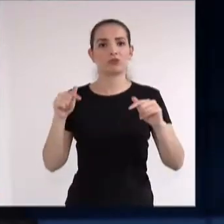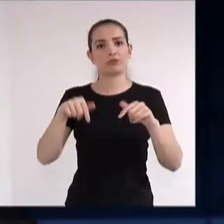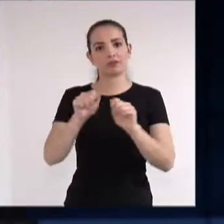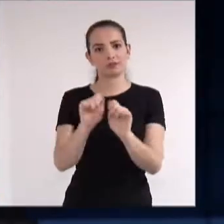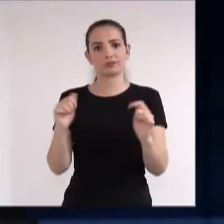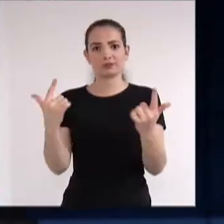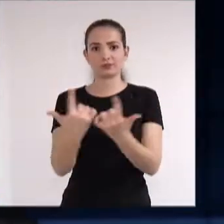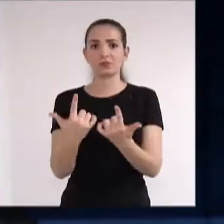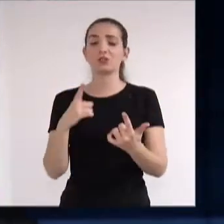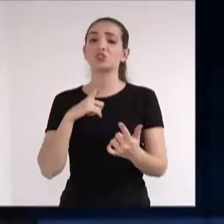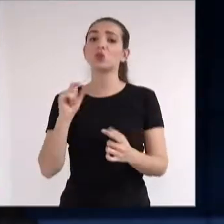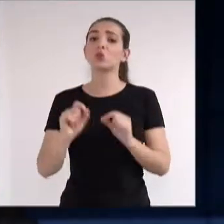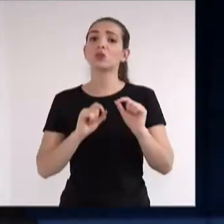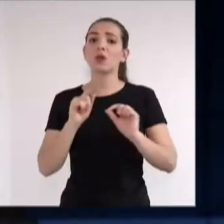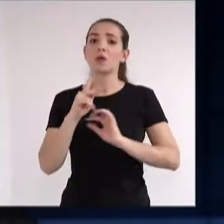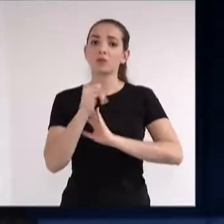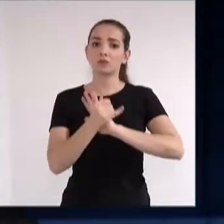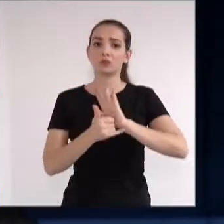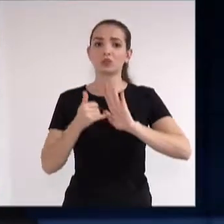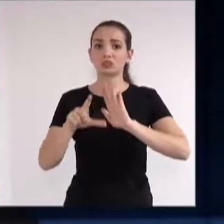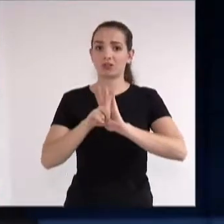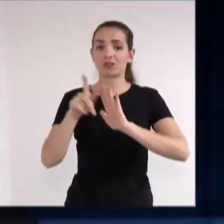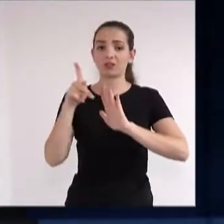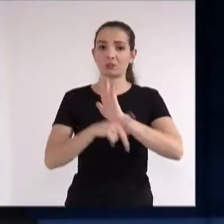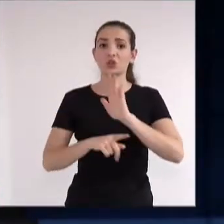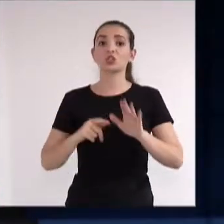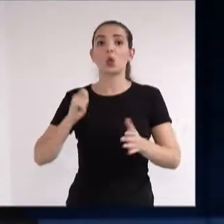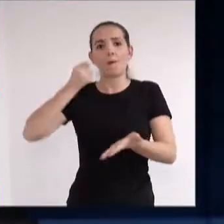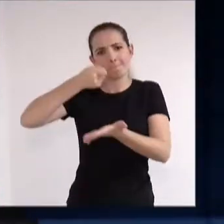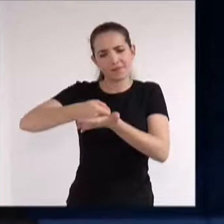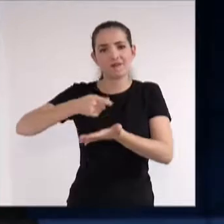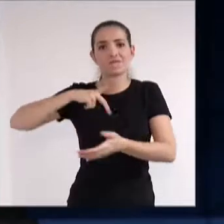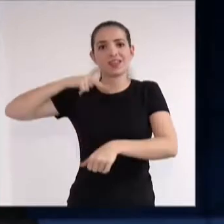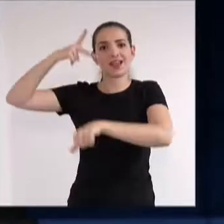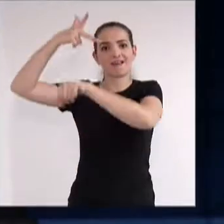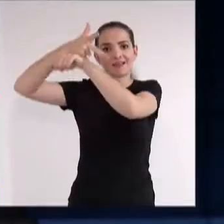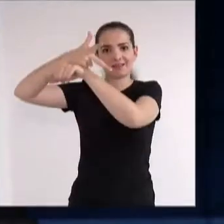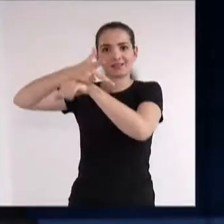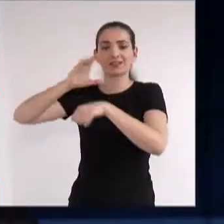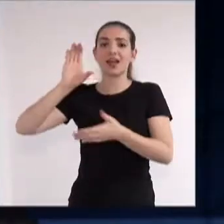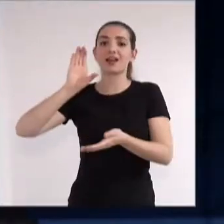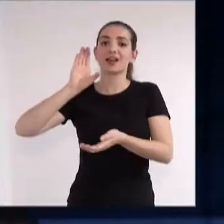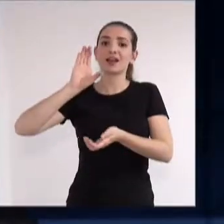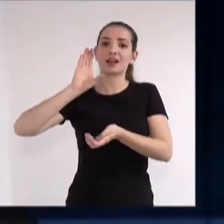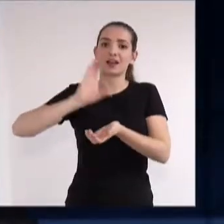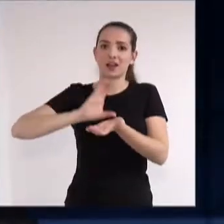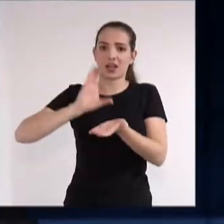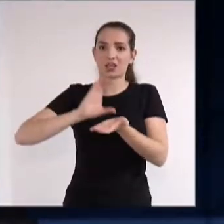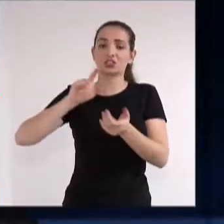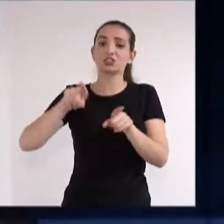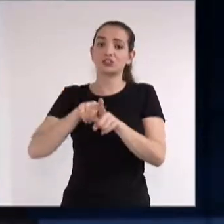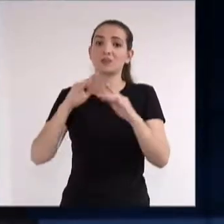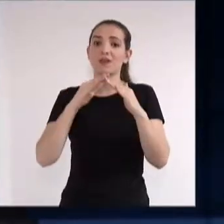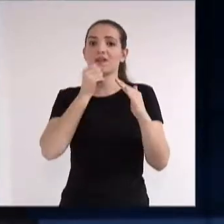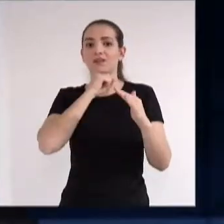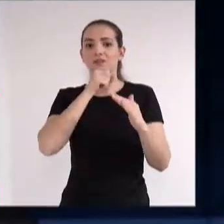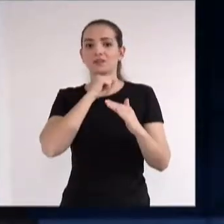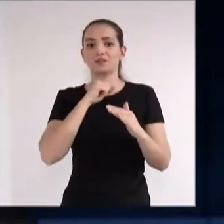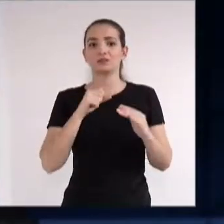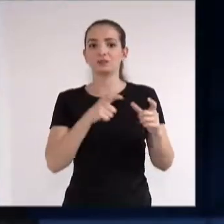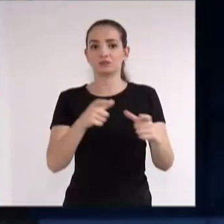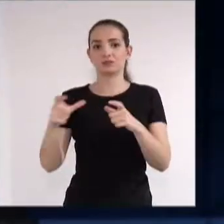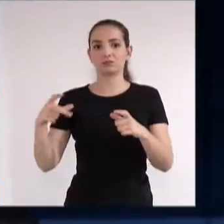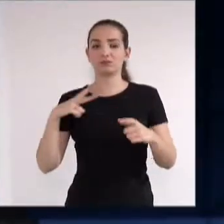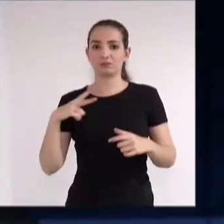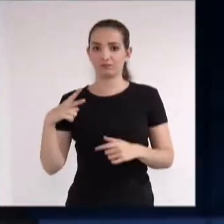que obrigava a instalação de câmaras nas creches e nos asilos, instituições privadas e